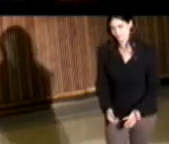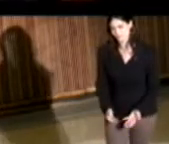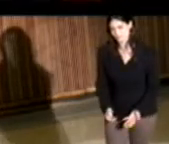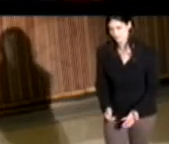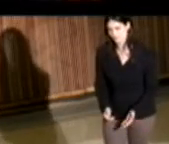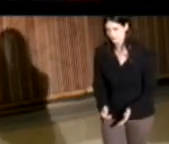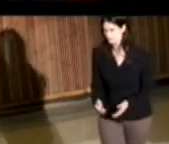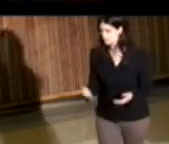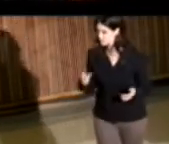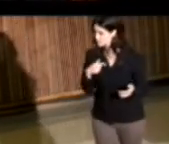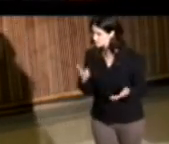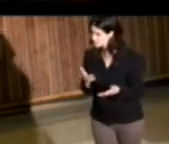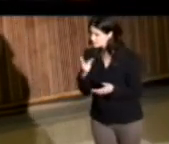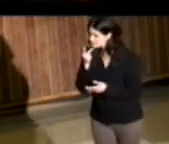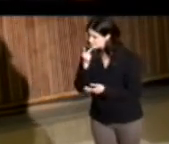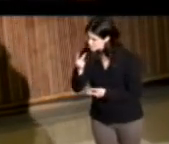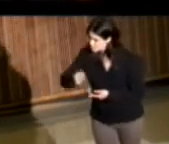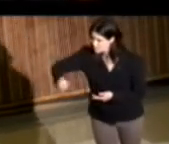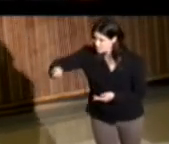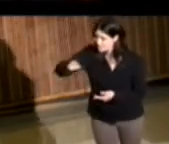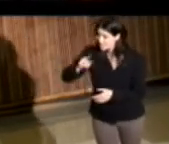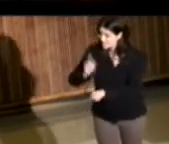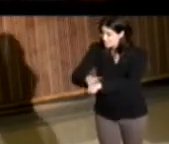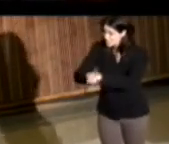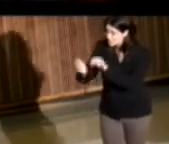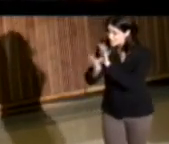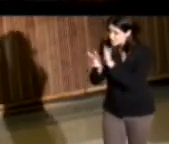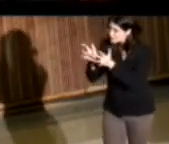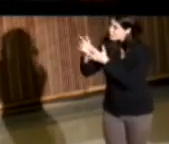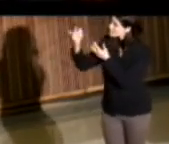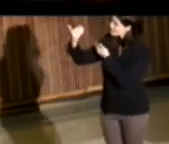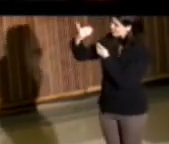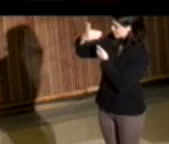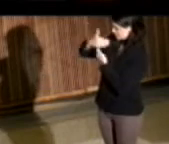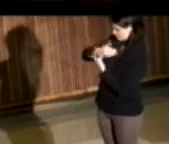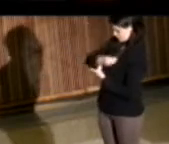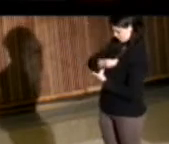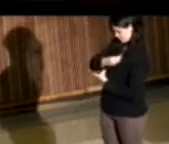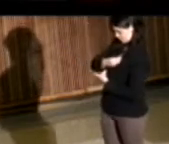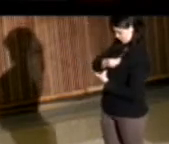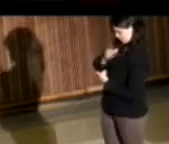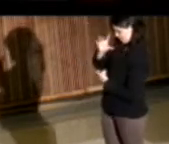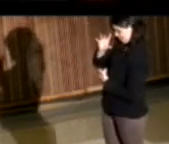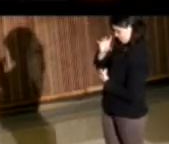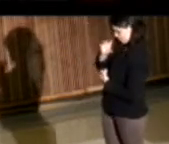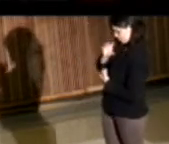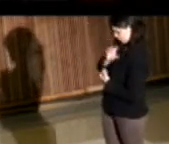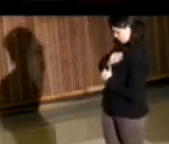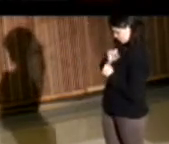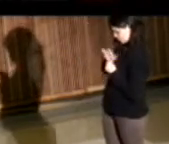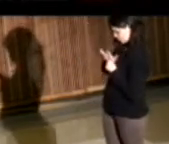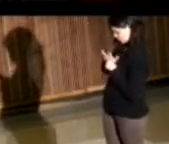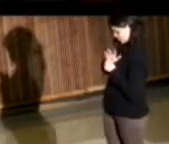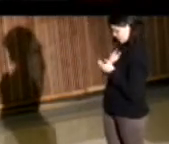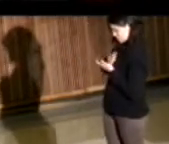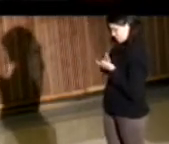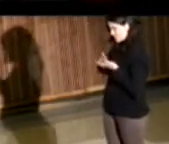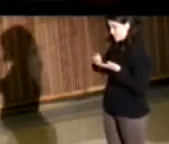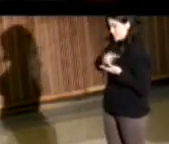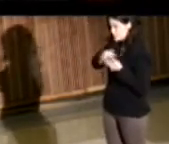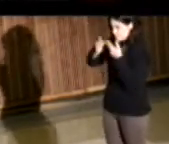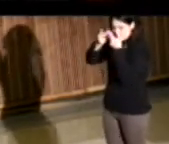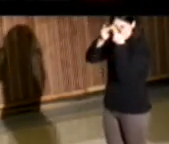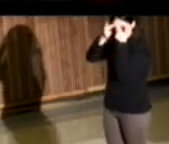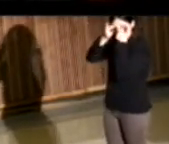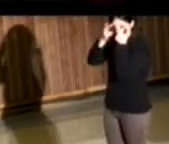para você que quando Jesus entra na nossa vida e o amor dele vem e começa a tratar as feridas do